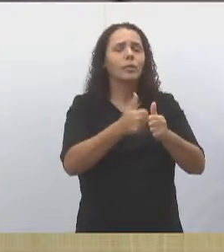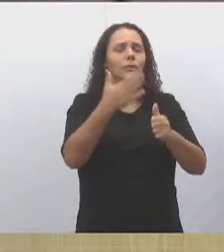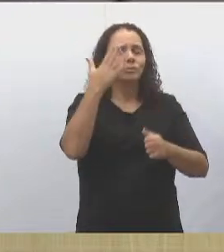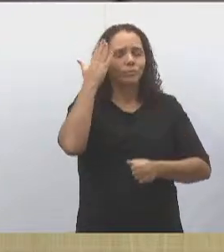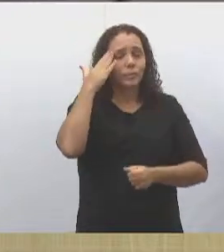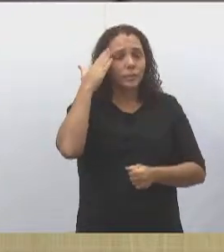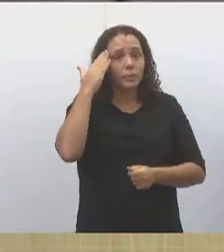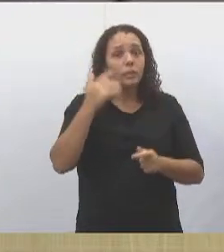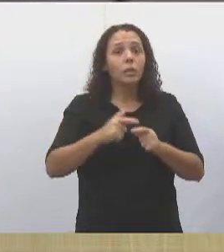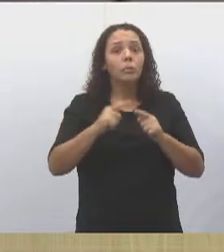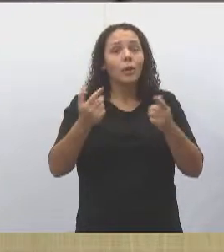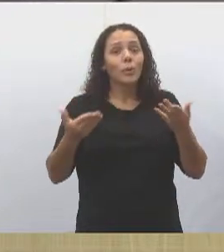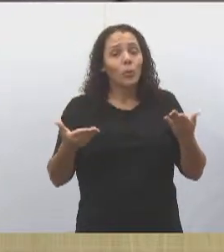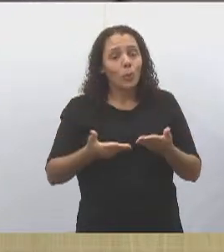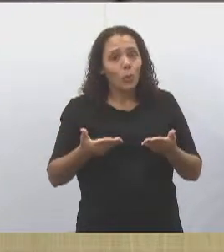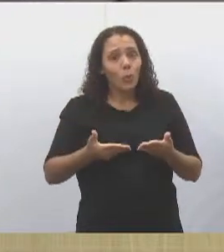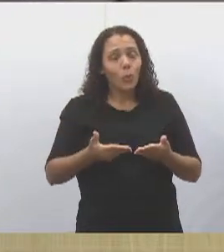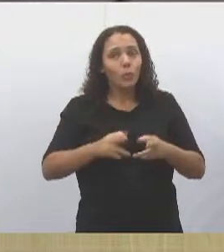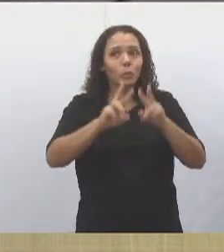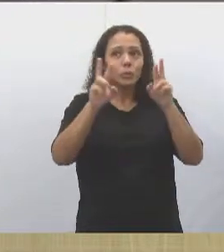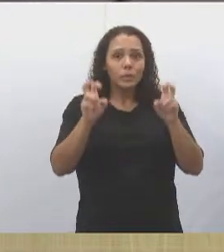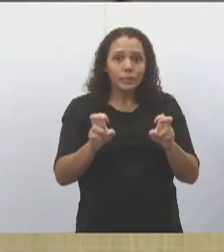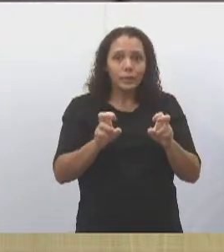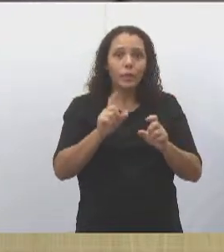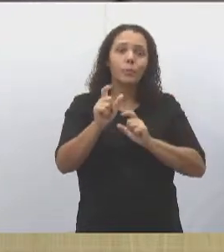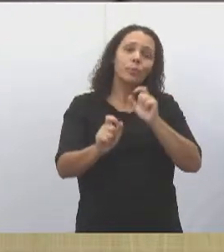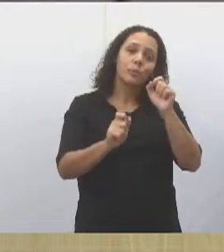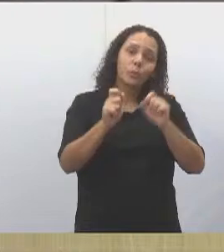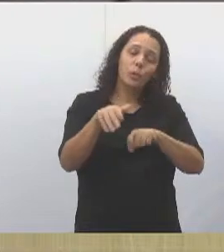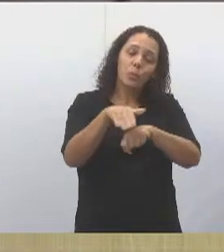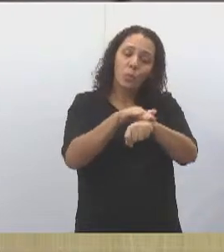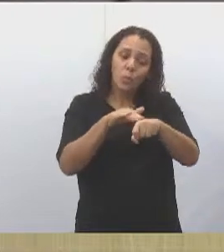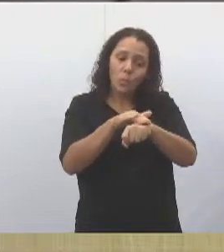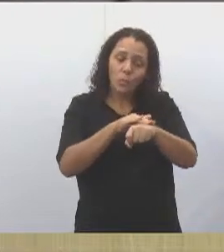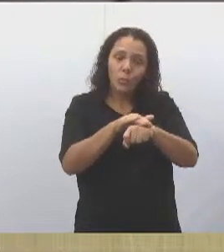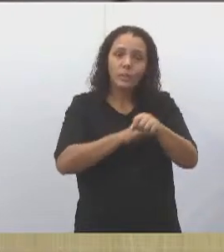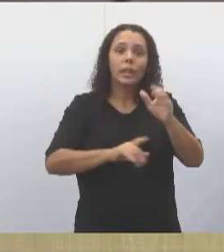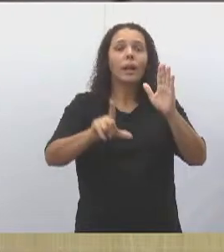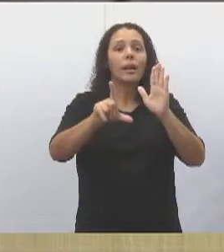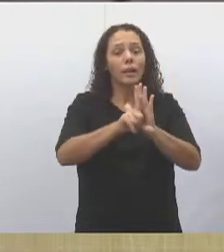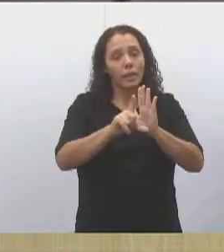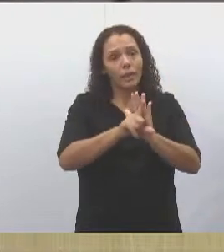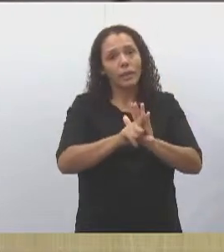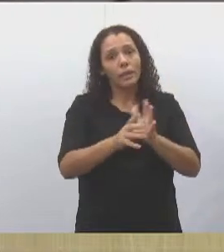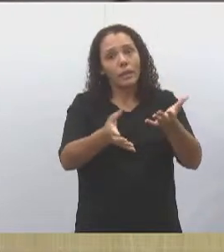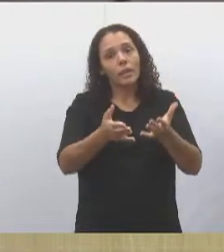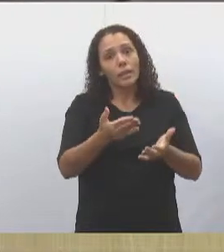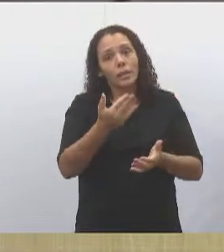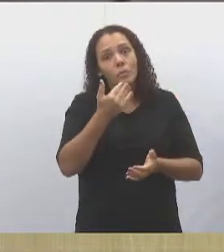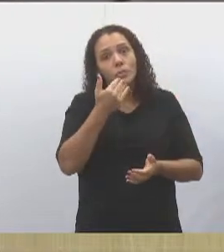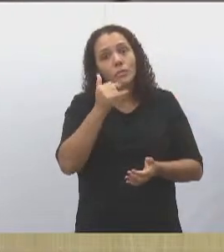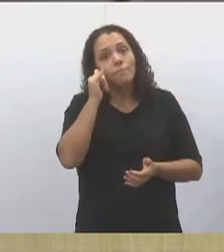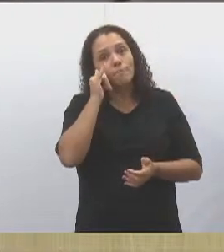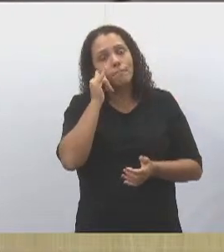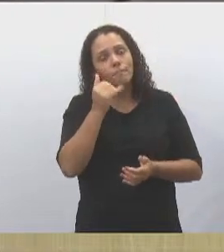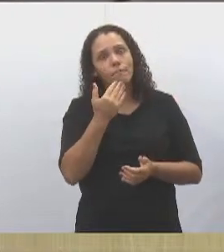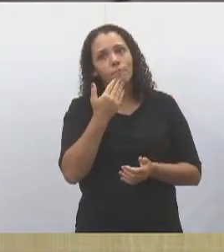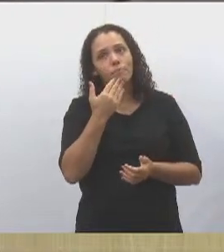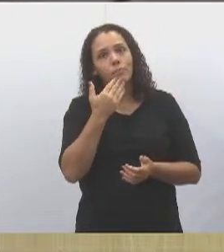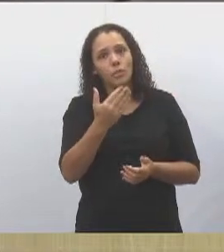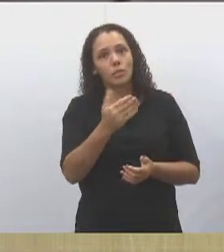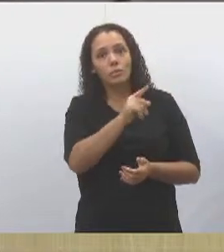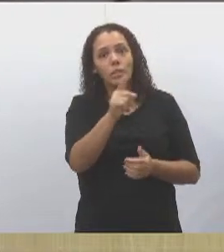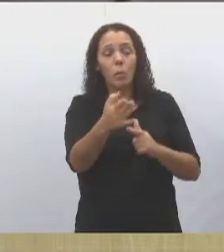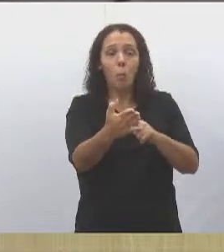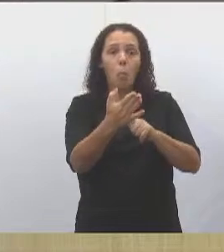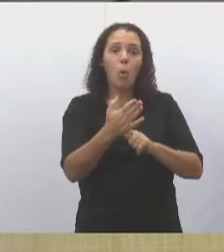mas hoje, o que nós estamos tratando aqui, a lei orçamentária, hoje nós temos que ouvir vocês, quais são as reivindicações de vocês nos bairros. Então, é por isso que